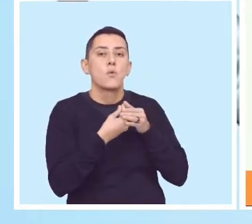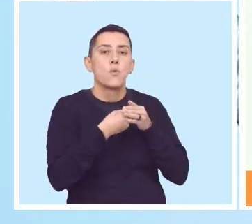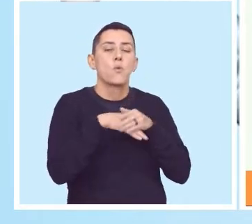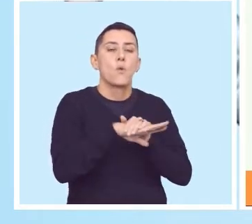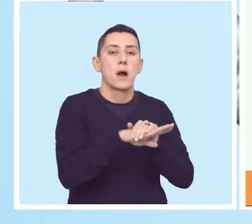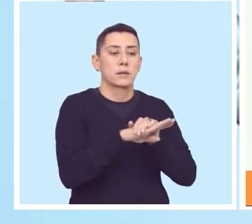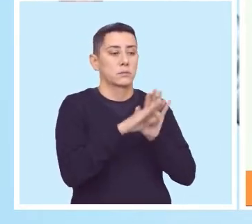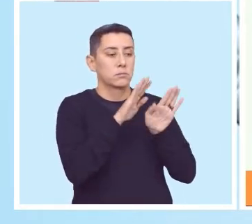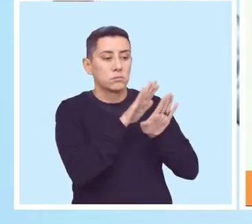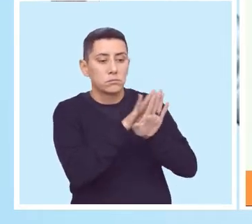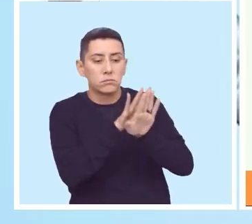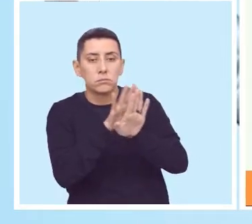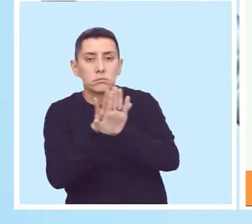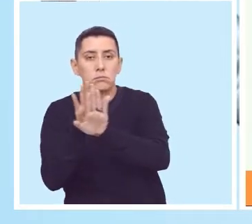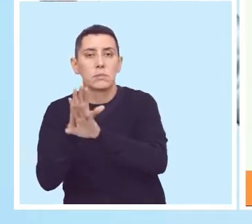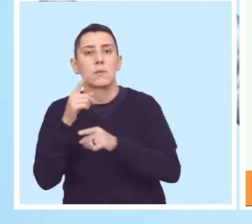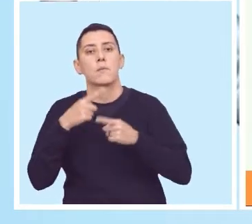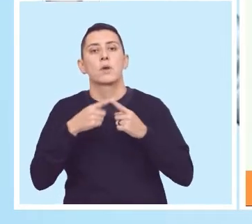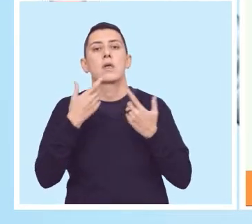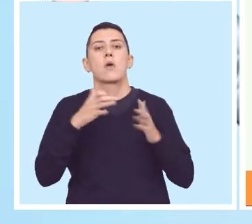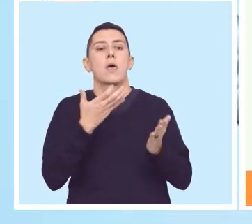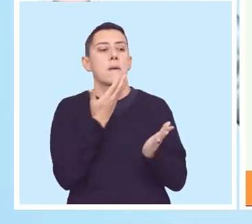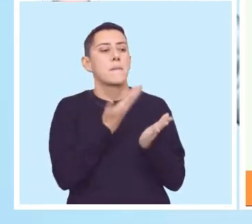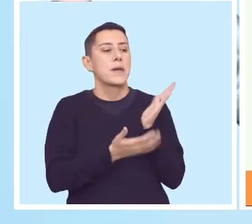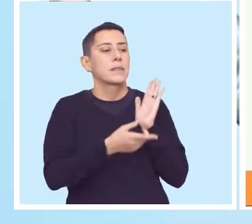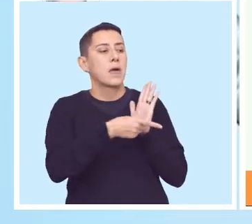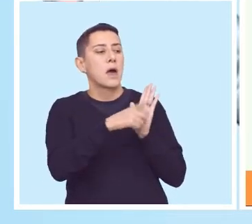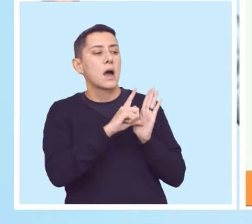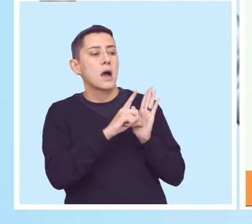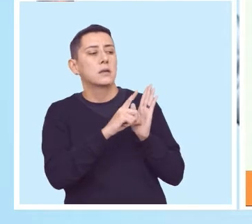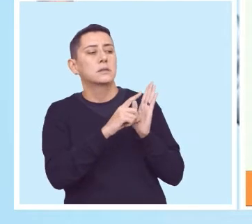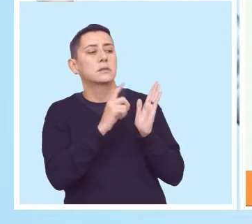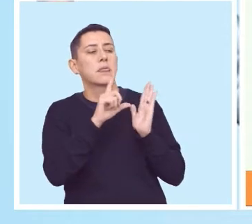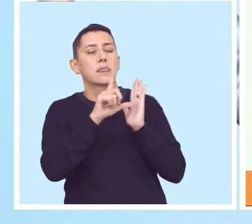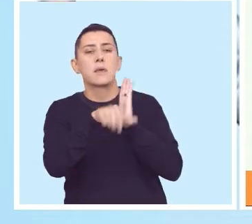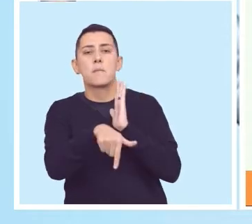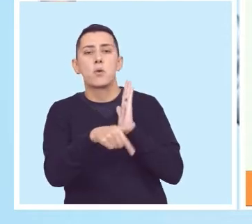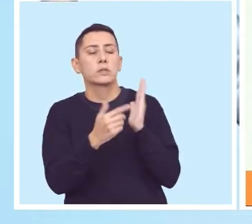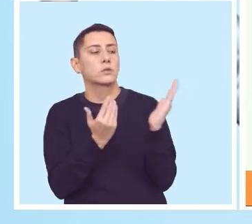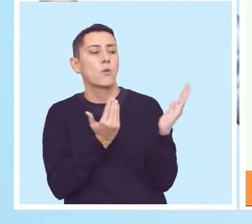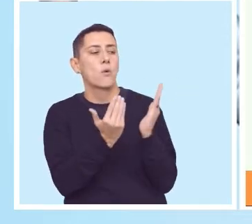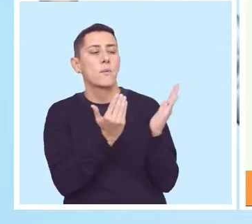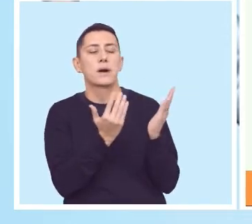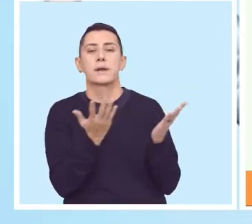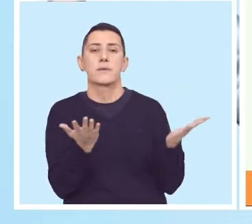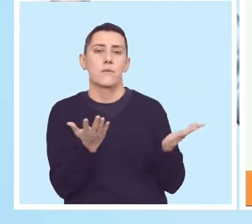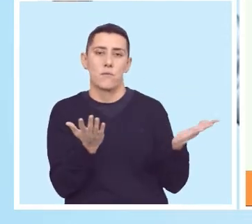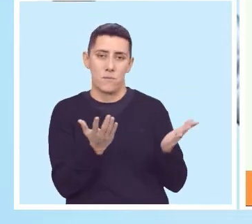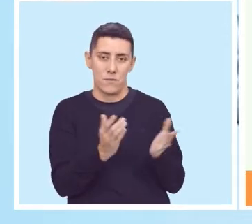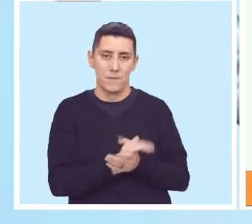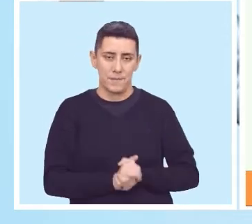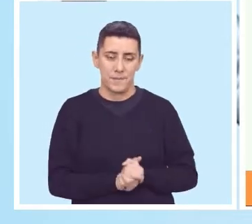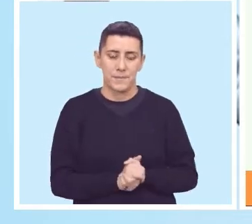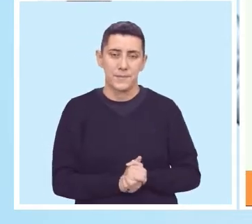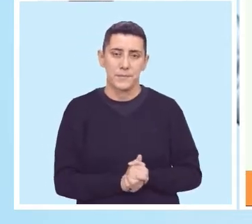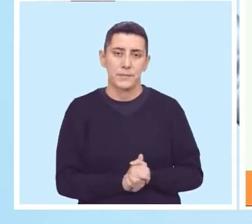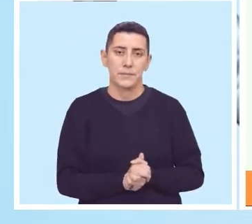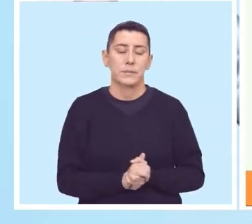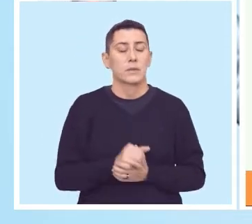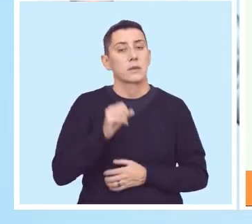depois, né, conforme as missões foram ocorrendo, nós avaliamos e percebemos que nós poderíamos